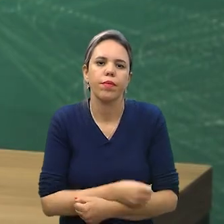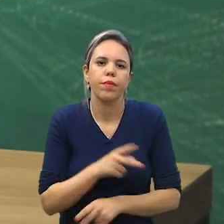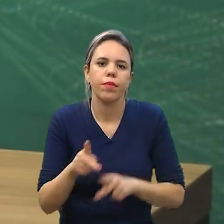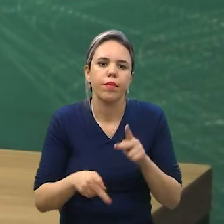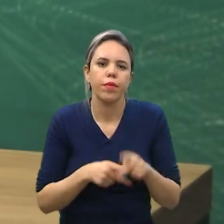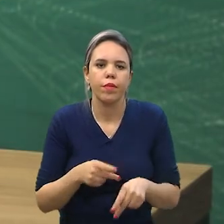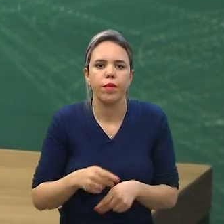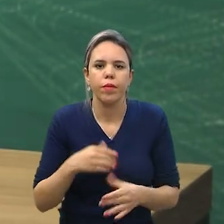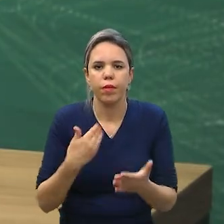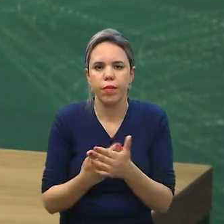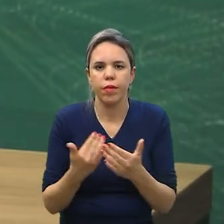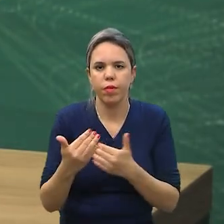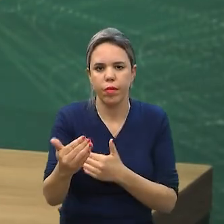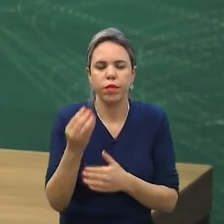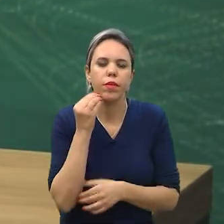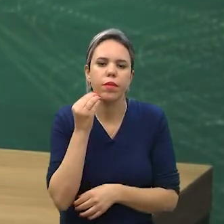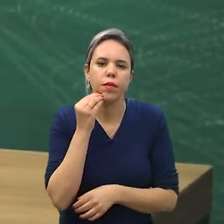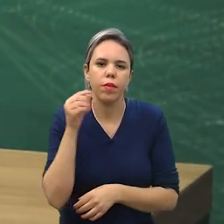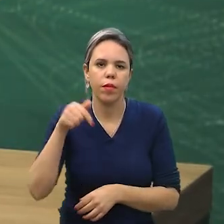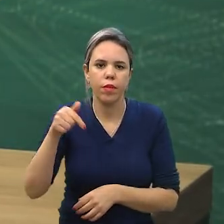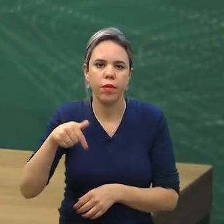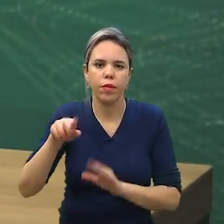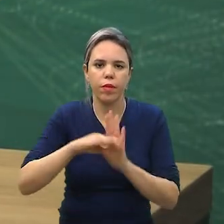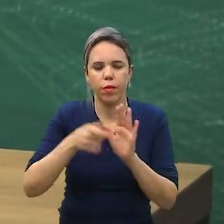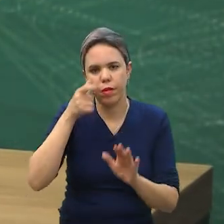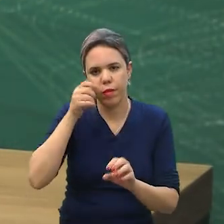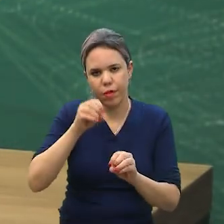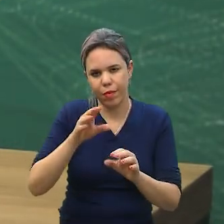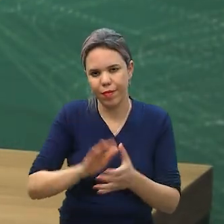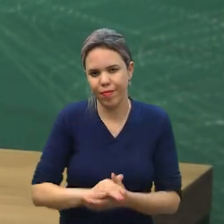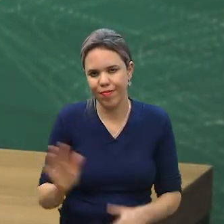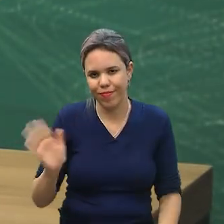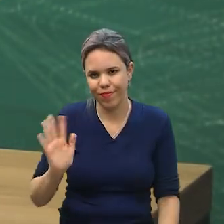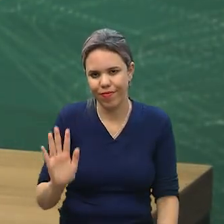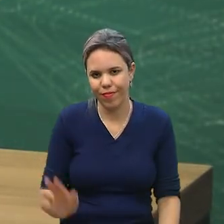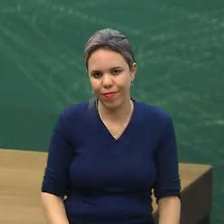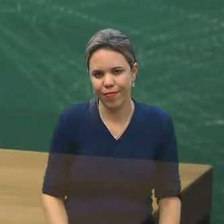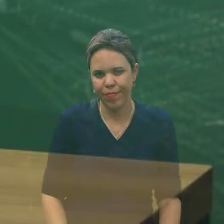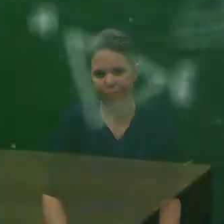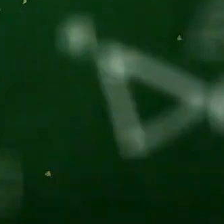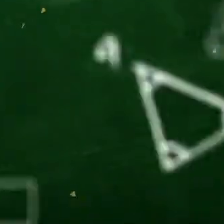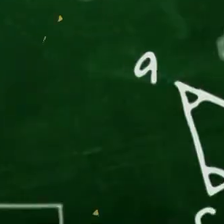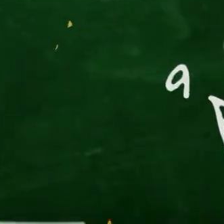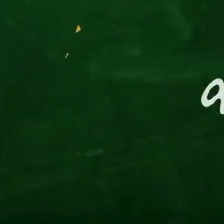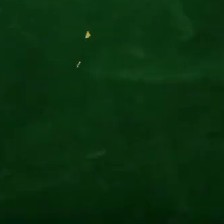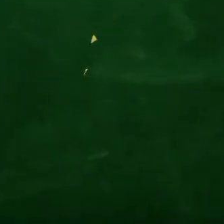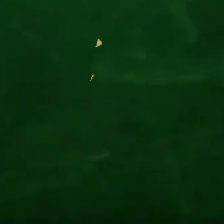pessoal. Então, até a próxima oportunidade aqui no quadro De Olho na Educação. Tchau!